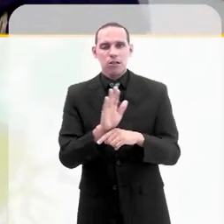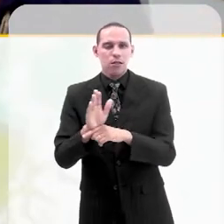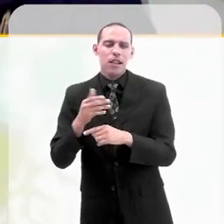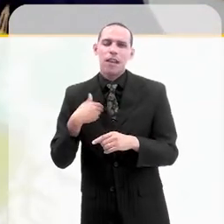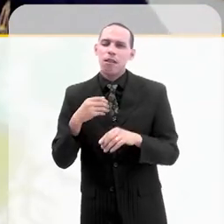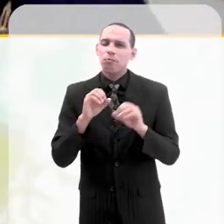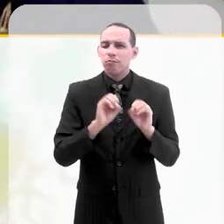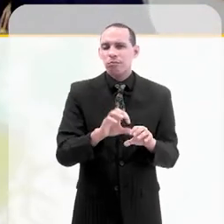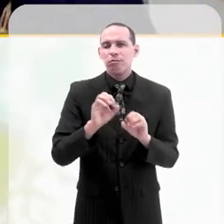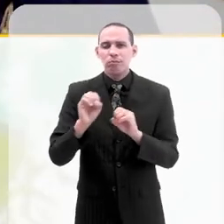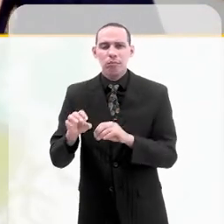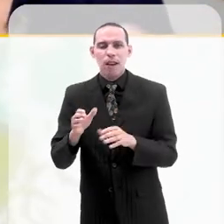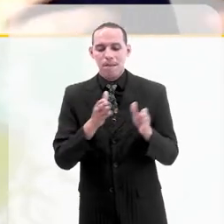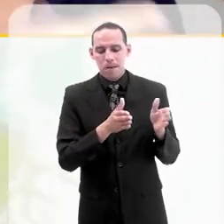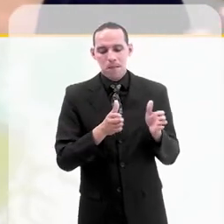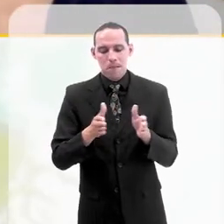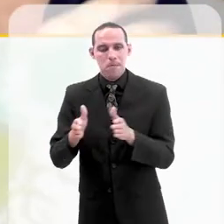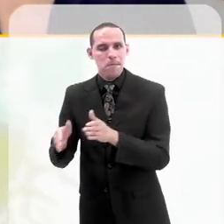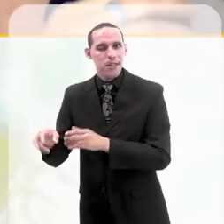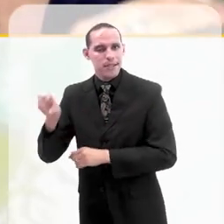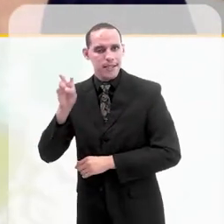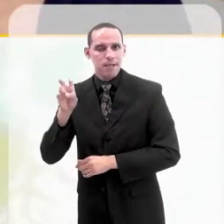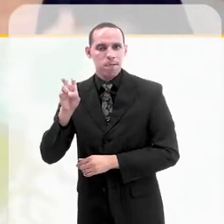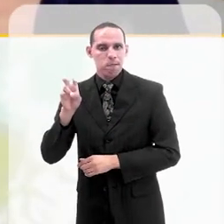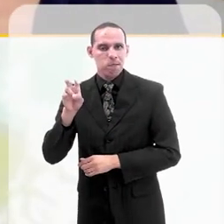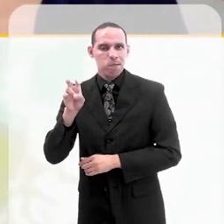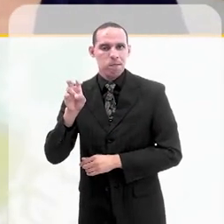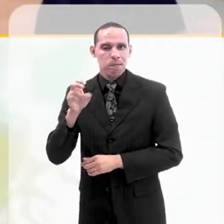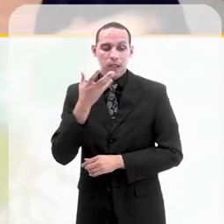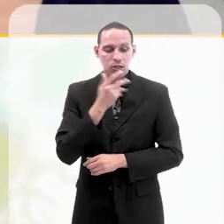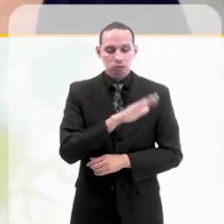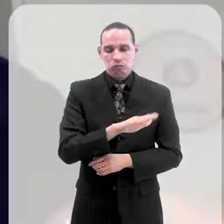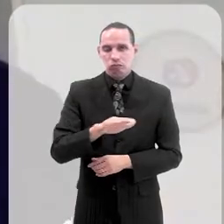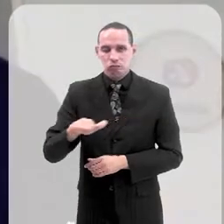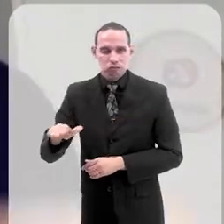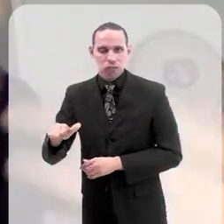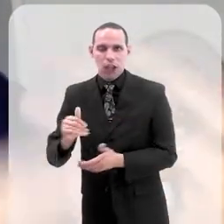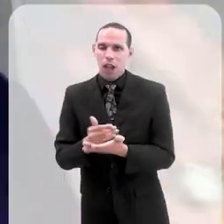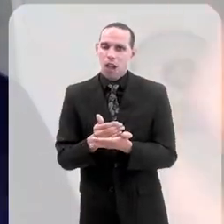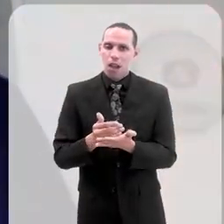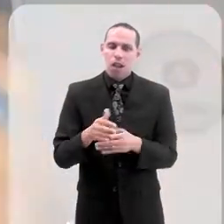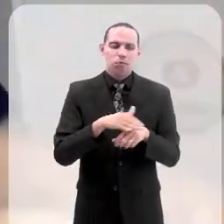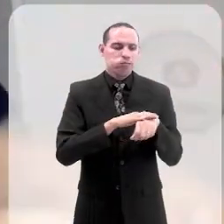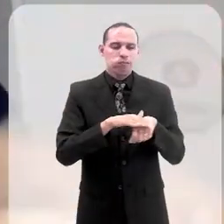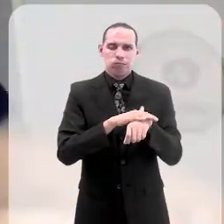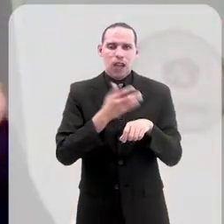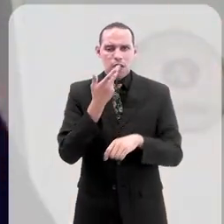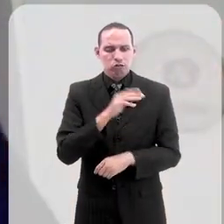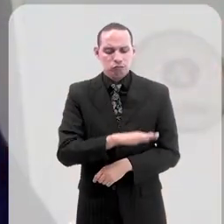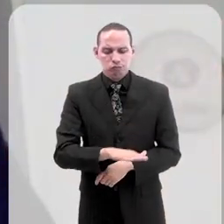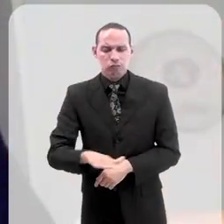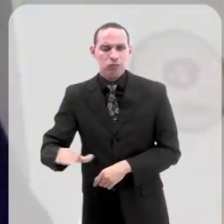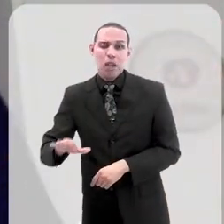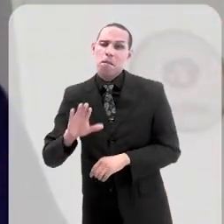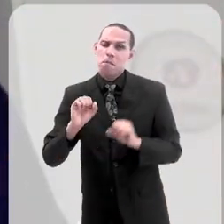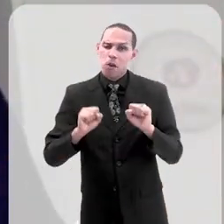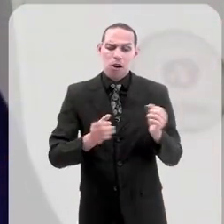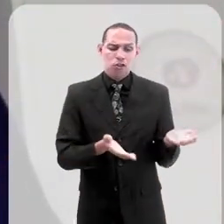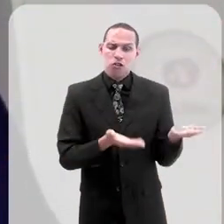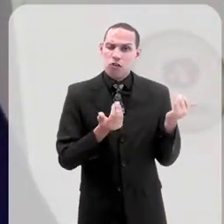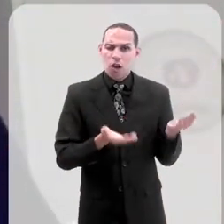cinco fases as crianças, principalmente eu começo muito com criança pequena, mas pode ser jovem, adulto,